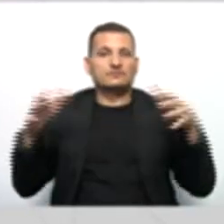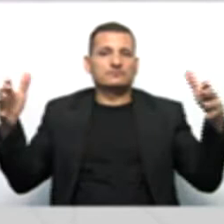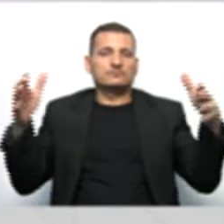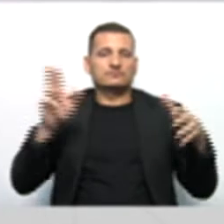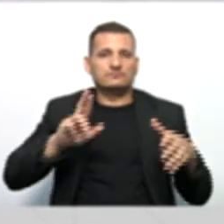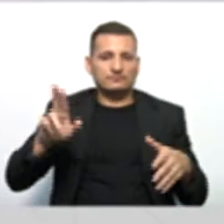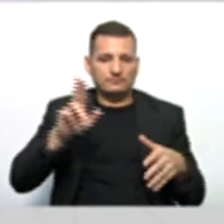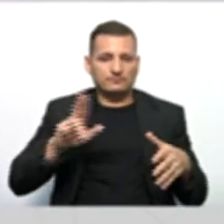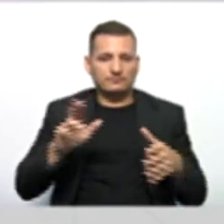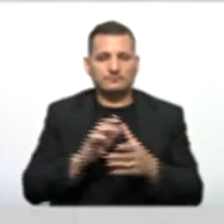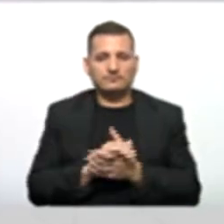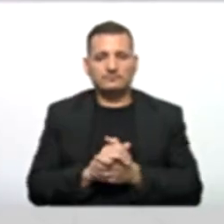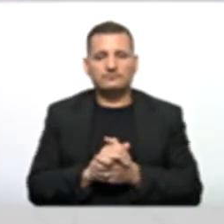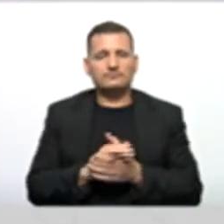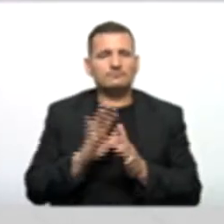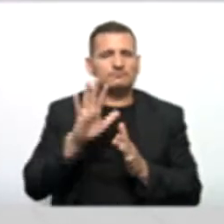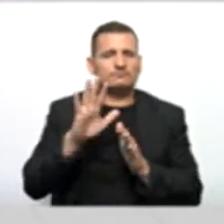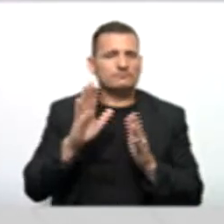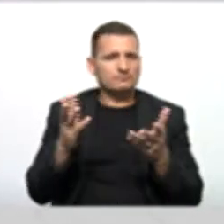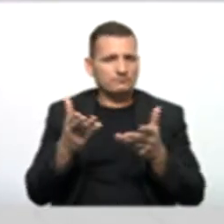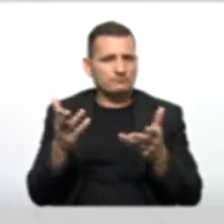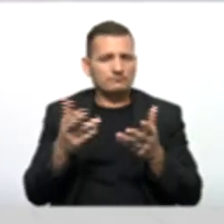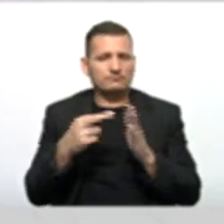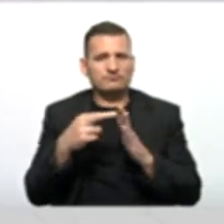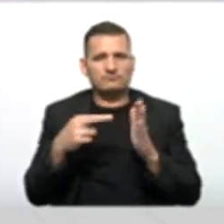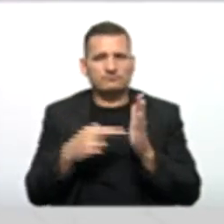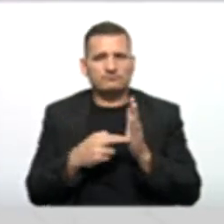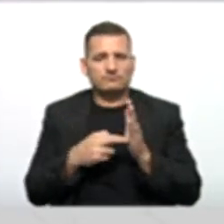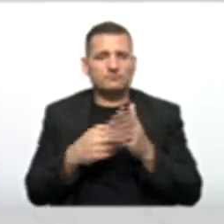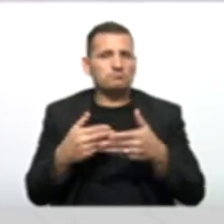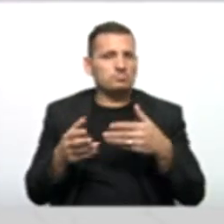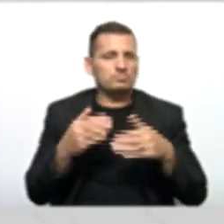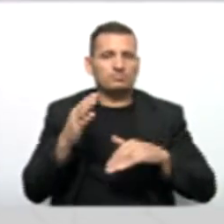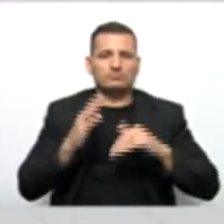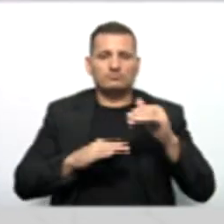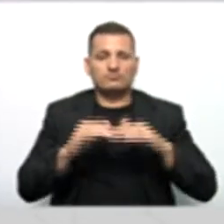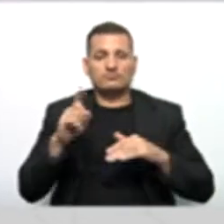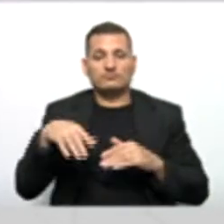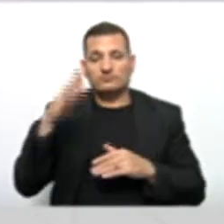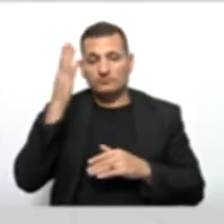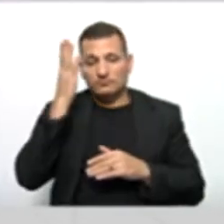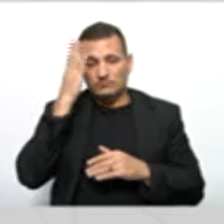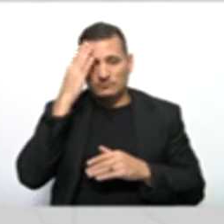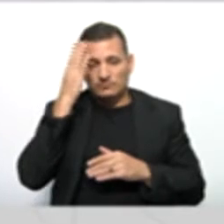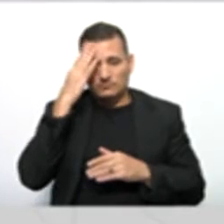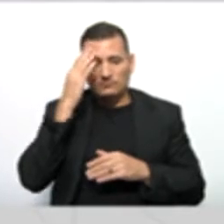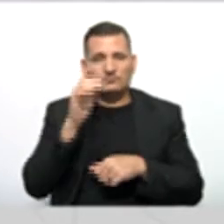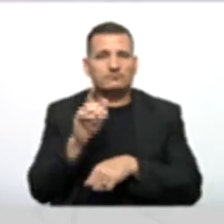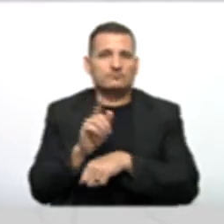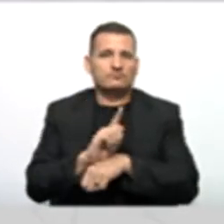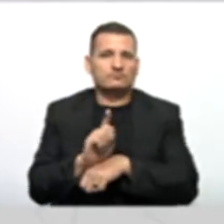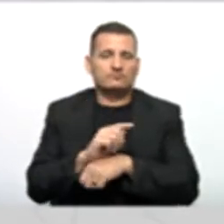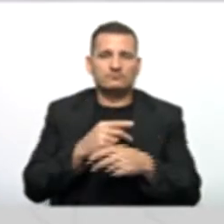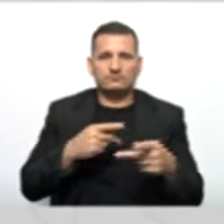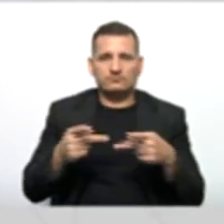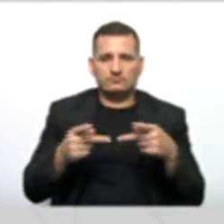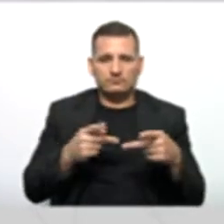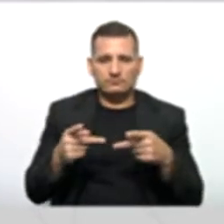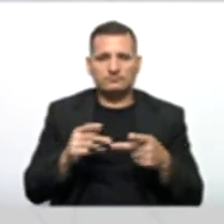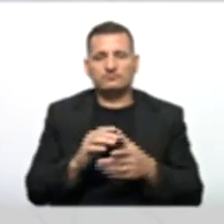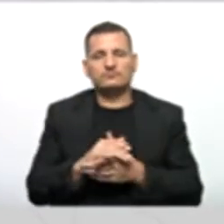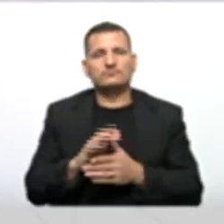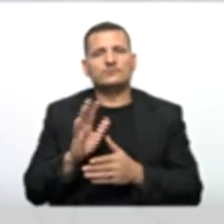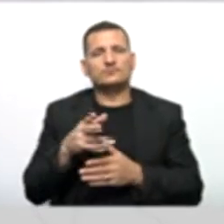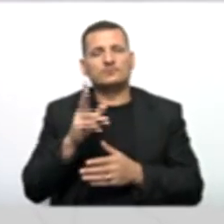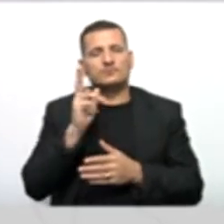dos pré-requisitos essenciais para qualquer profissional é saber gerenciar projetos. É isso, a gente viu